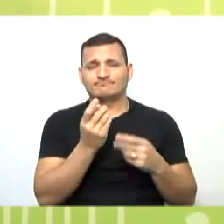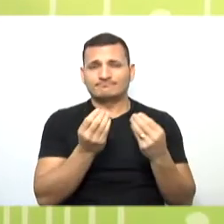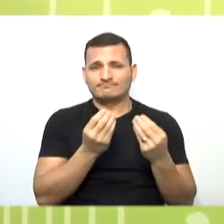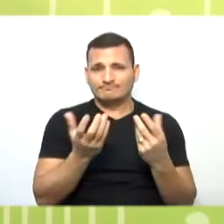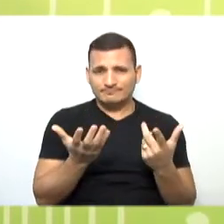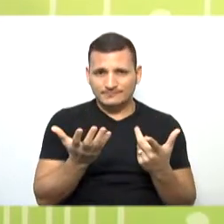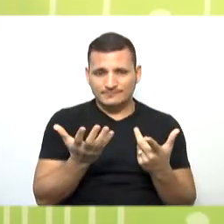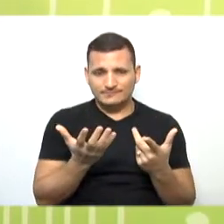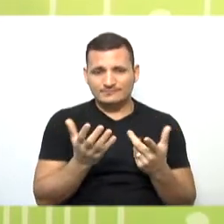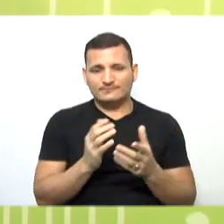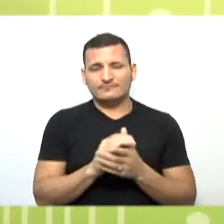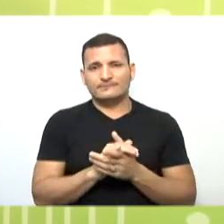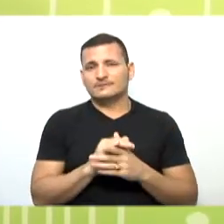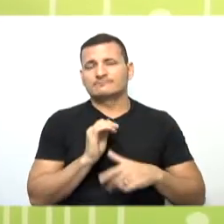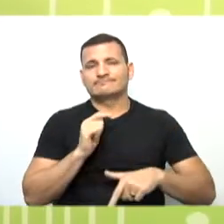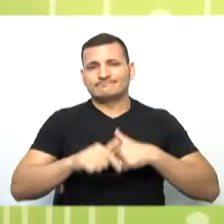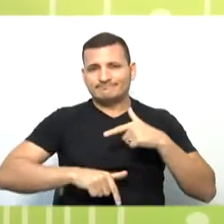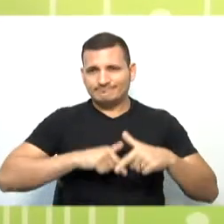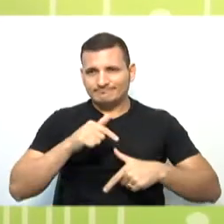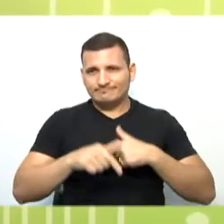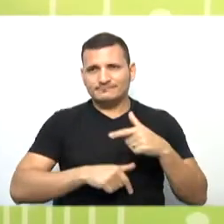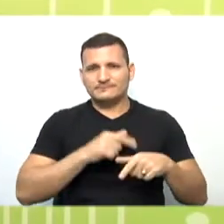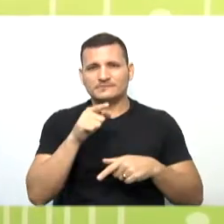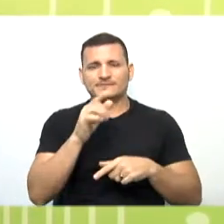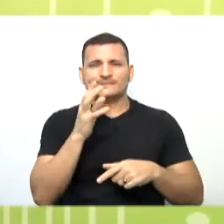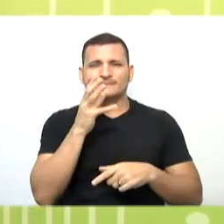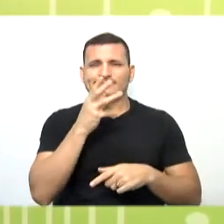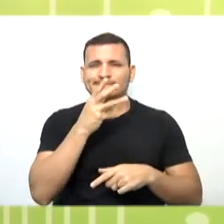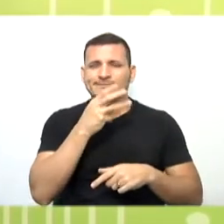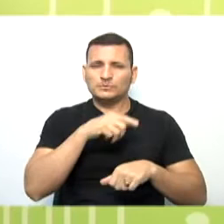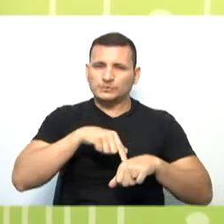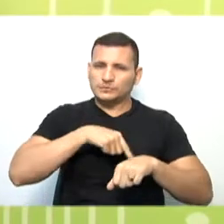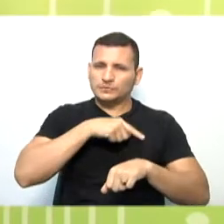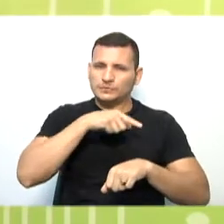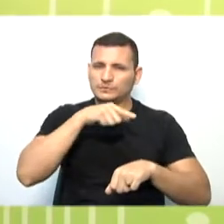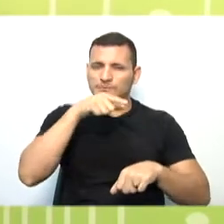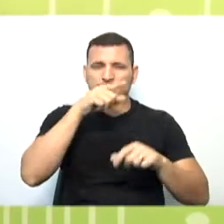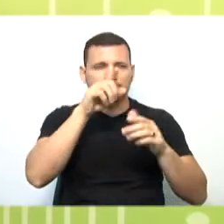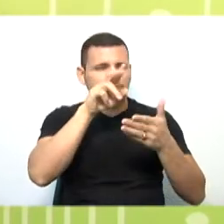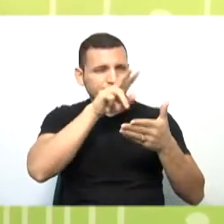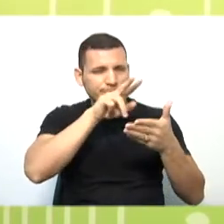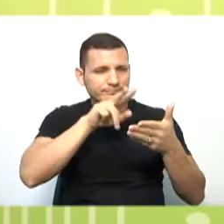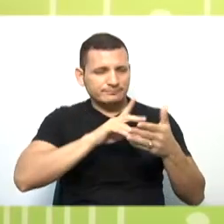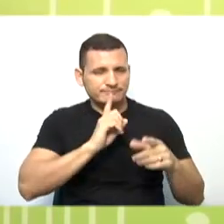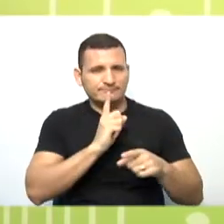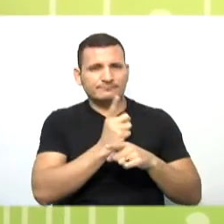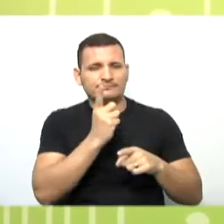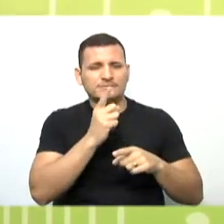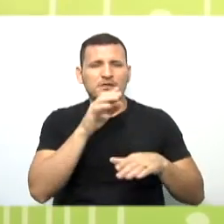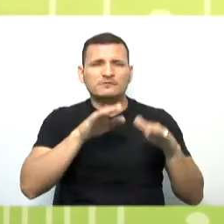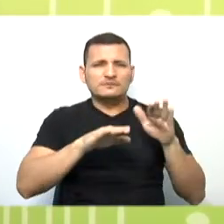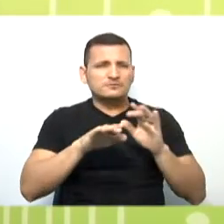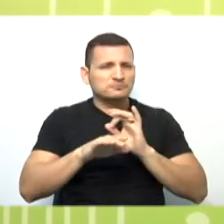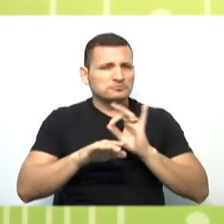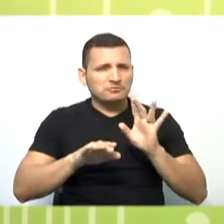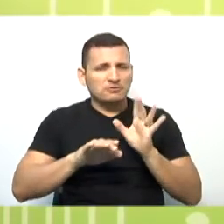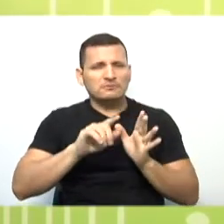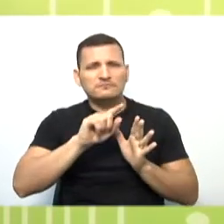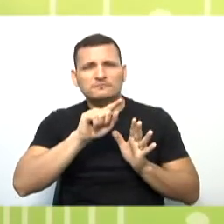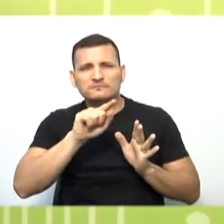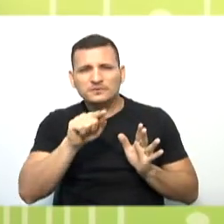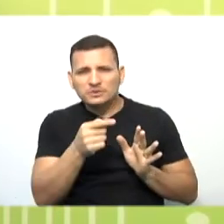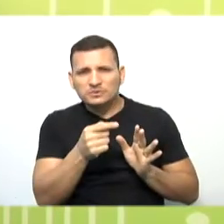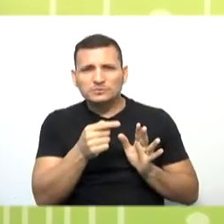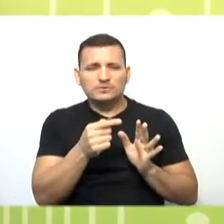negócio? Vai dar um trabalho, você vai demorar horas até encontrar esse problema. Às vezes é uma vírgula. Quem já